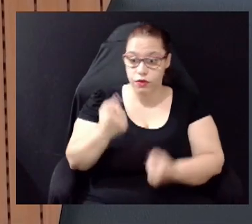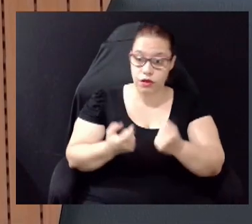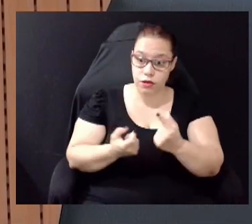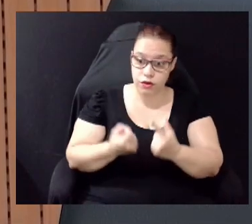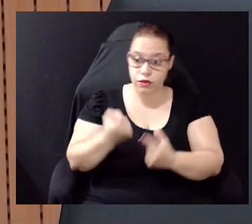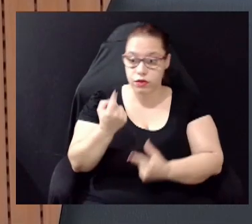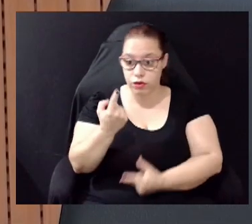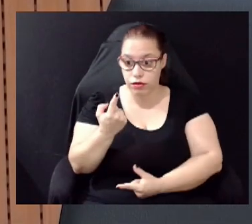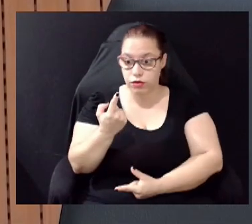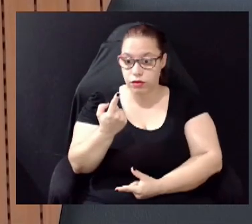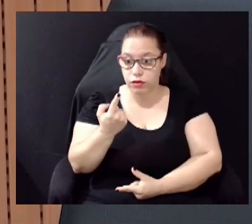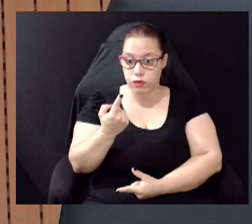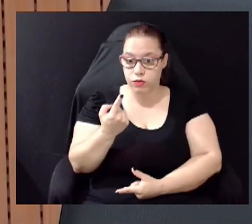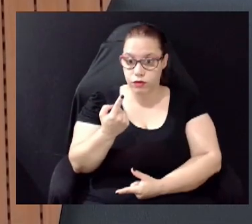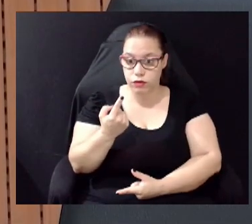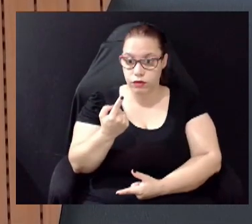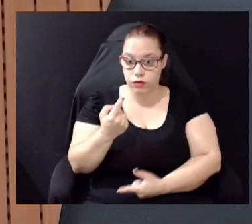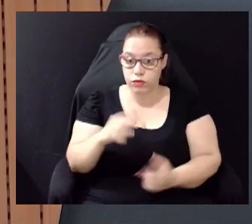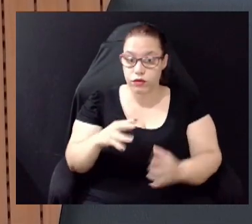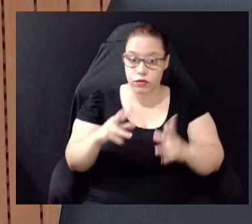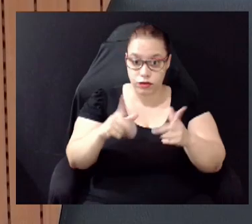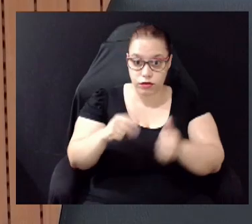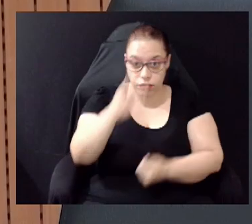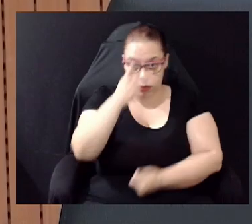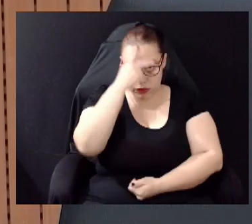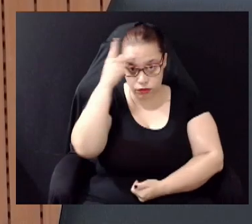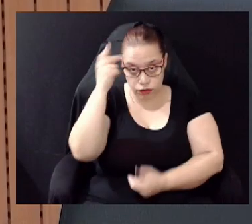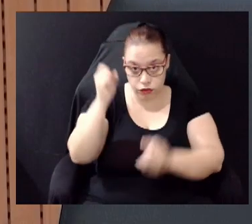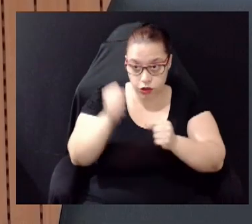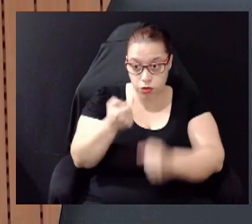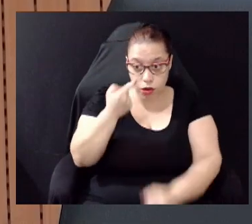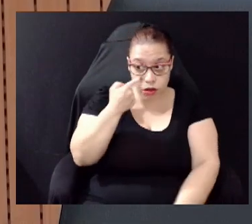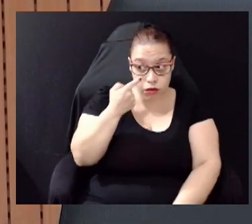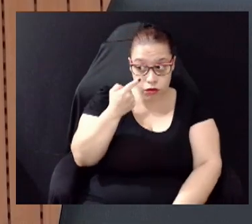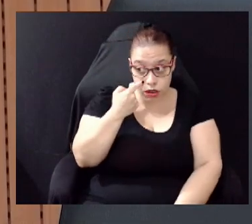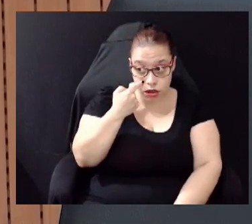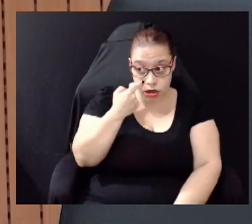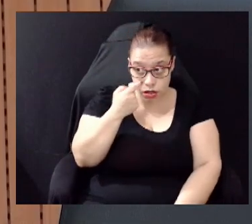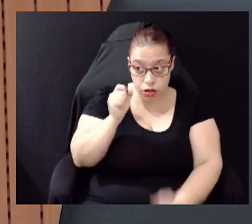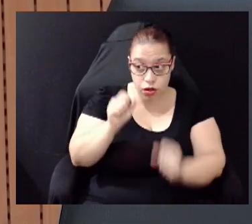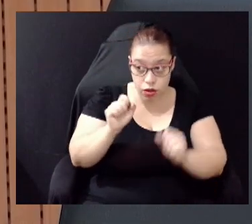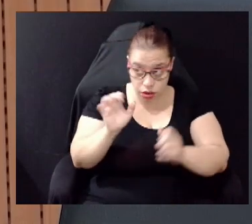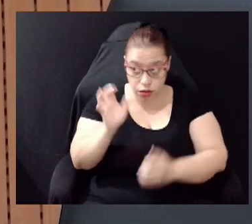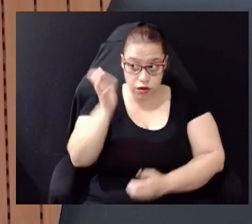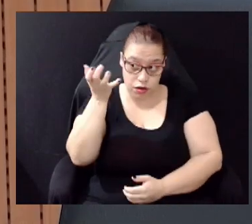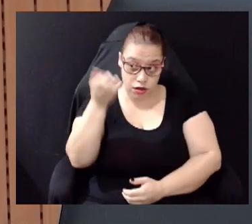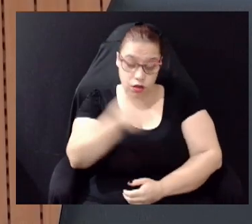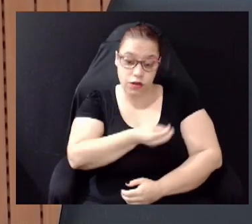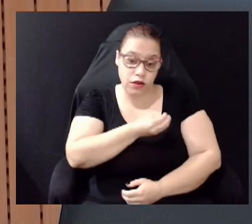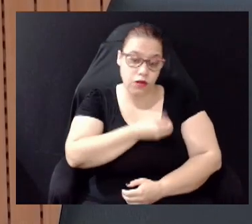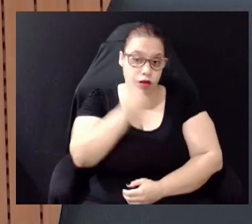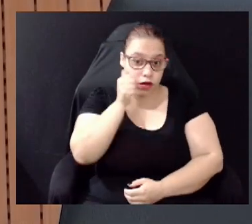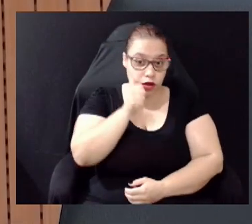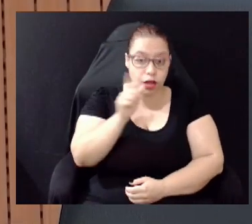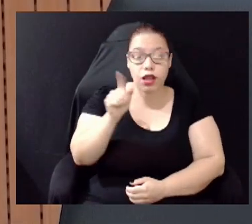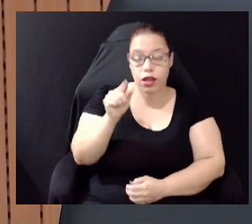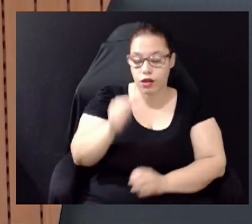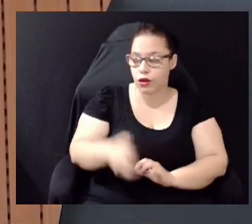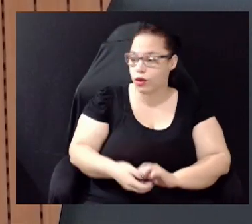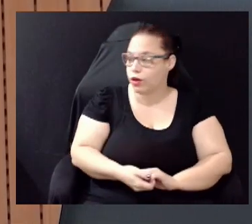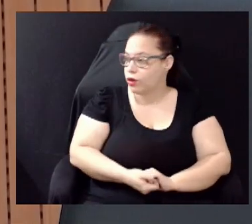para que todas as pessoas possam ver, né, o que está acontecendo na vida das mulheres. É isso.